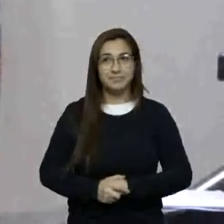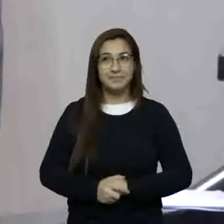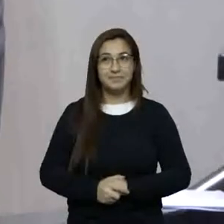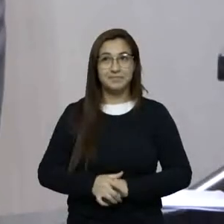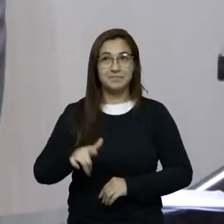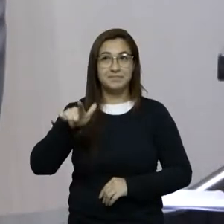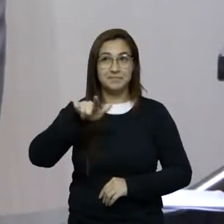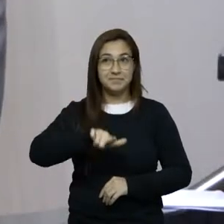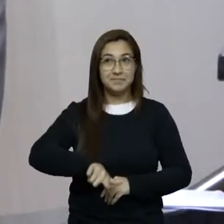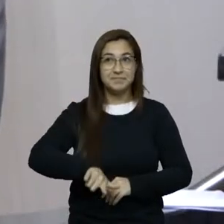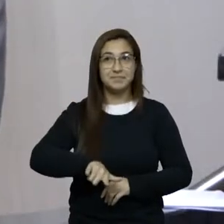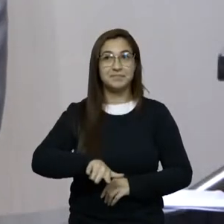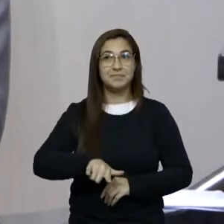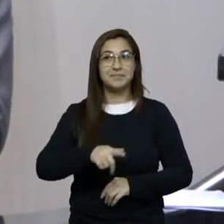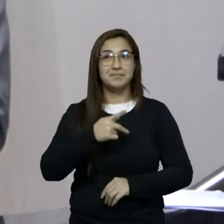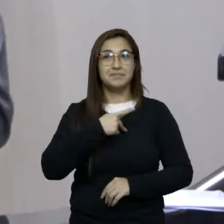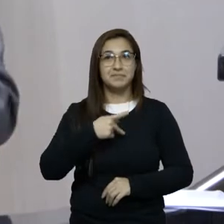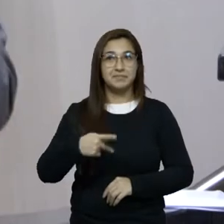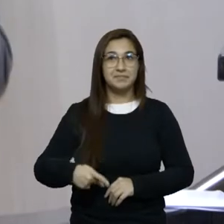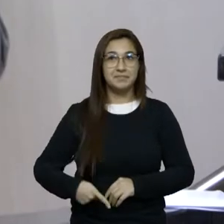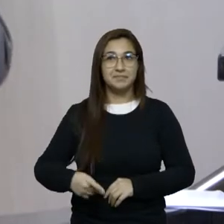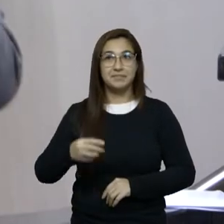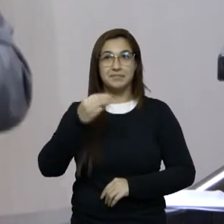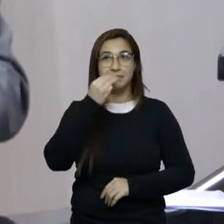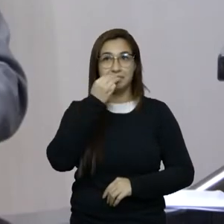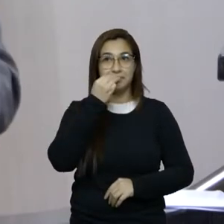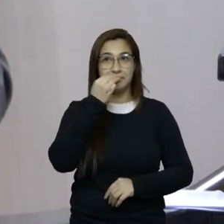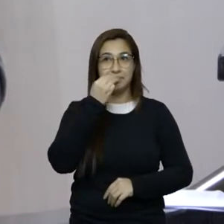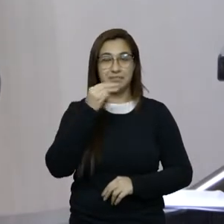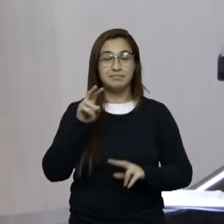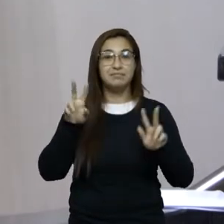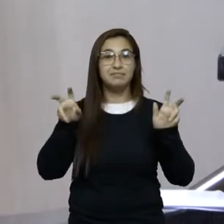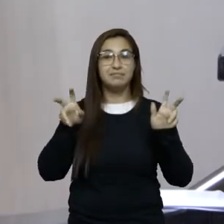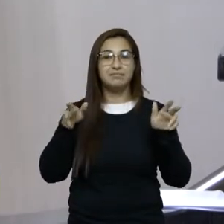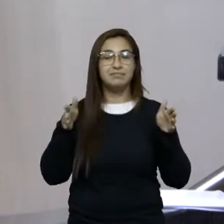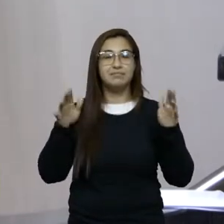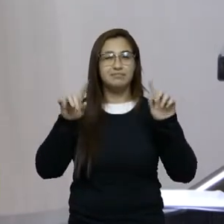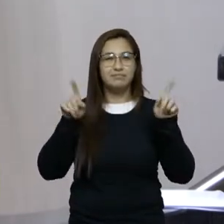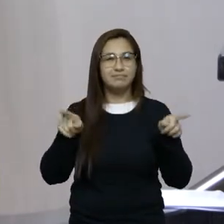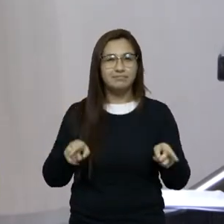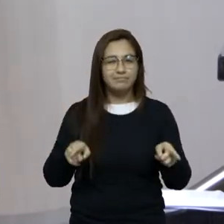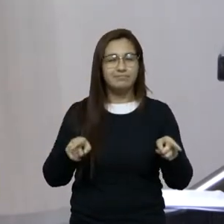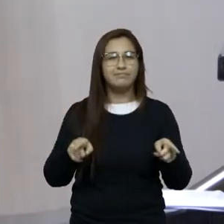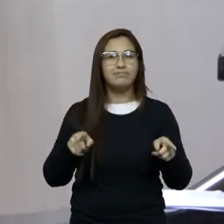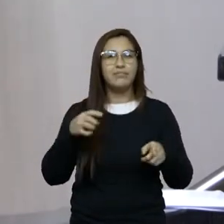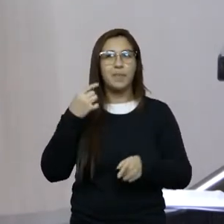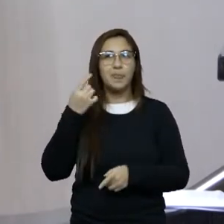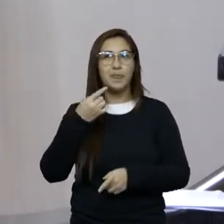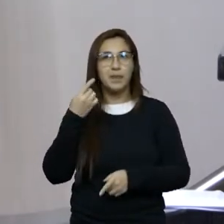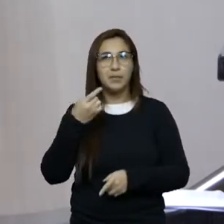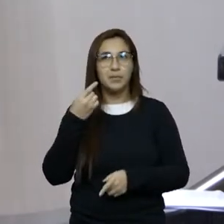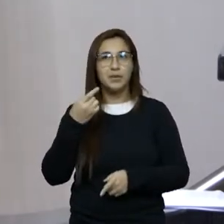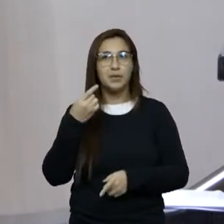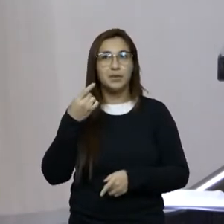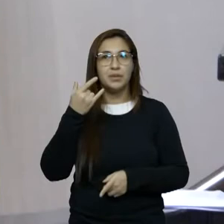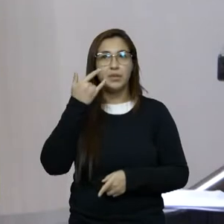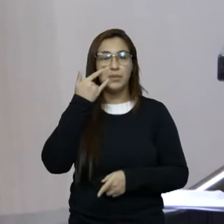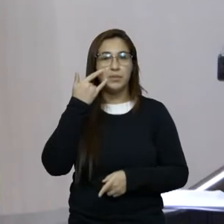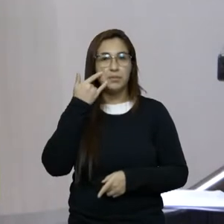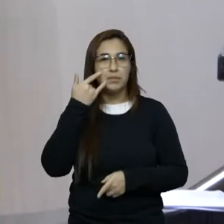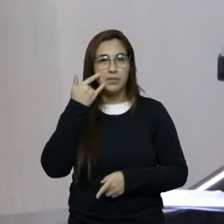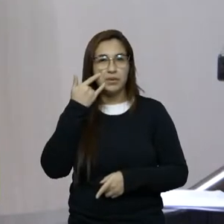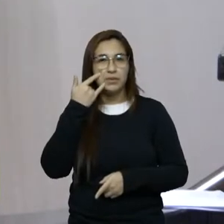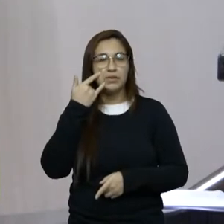o assessor peça presidente da Assembleia Legislativa abre o país o e o deputado Mauro de Nadal que com